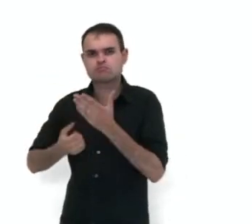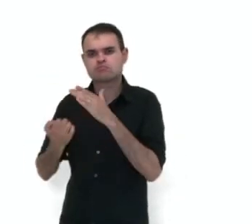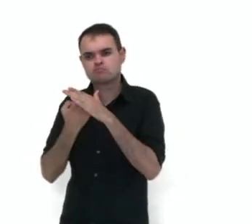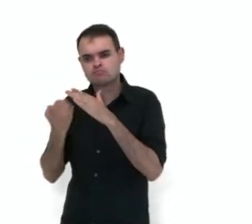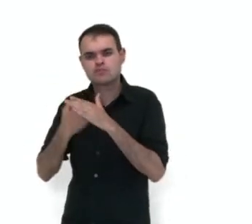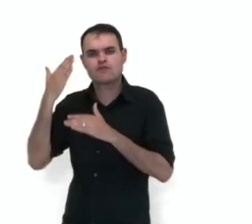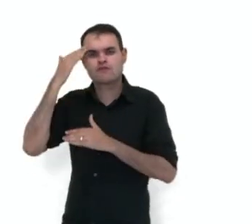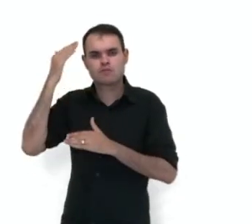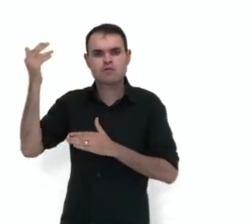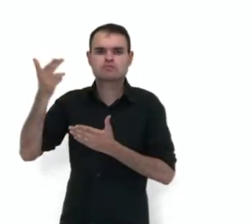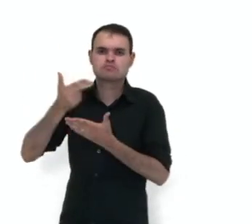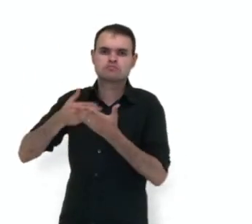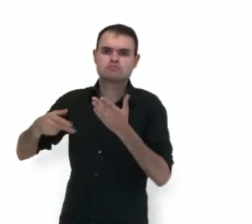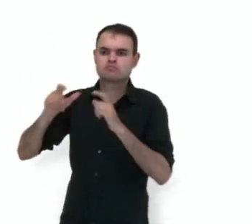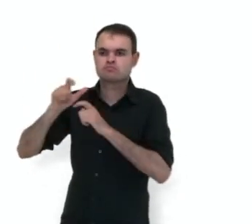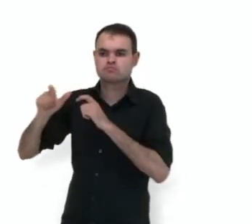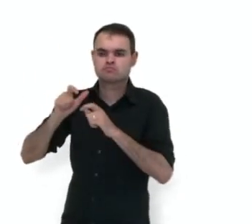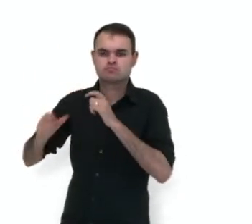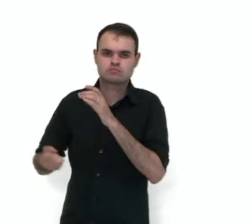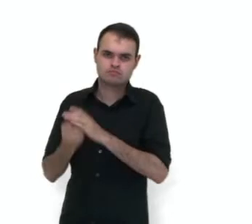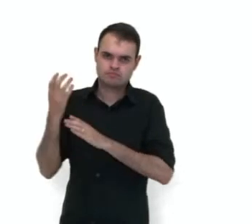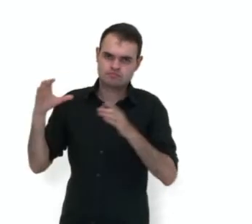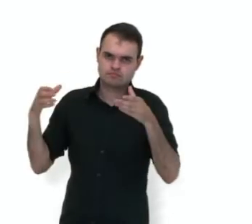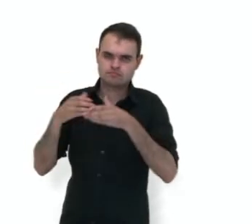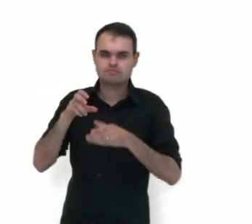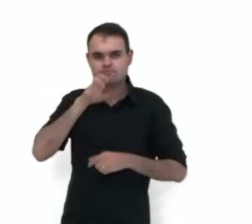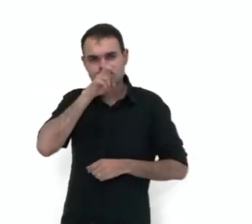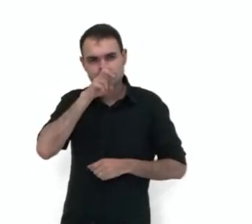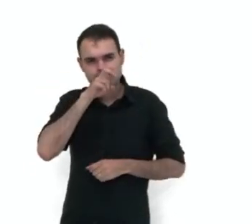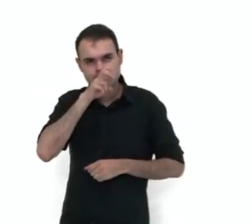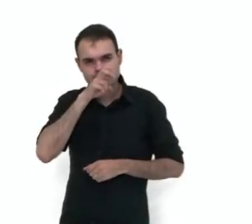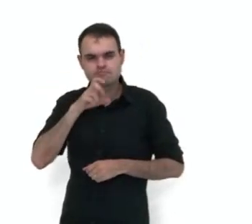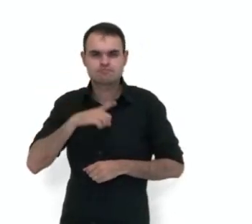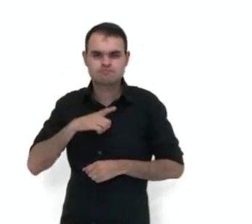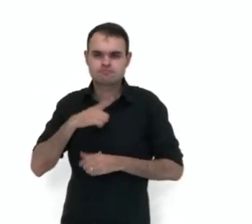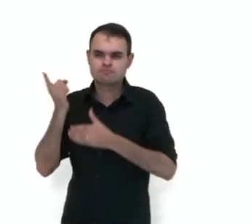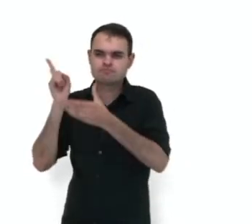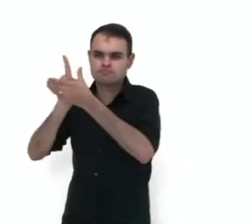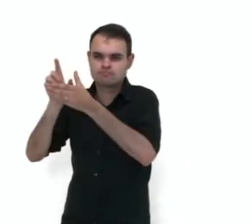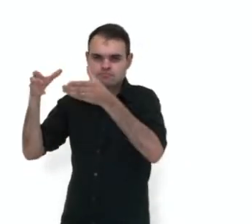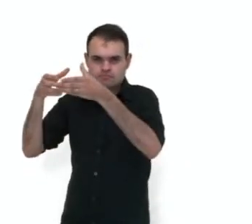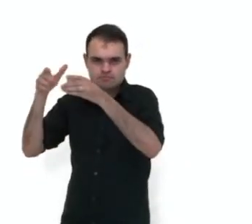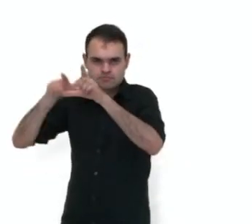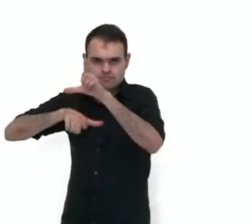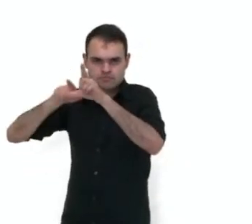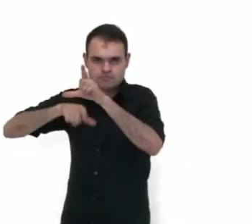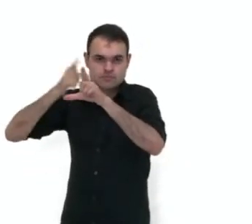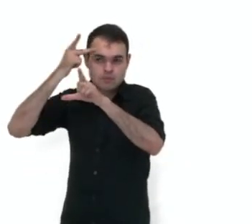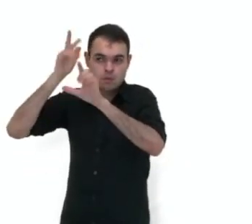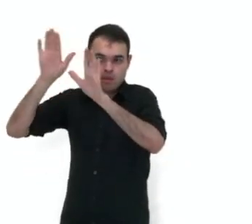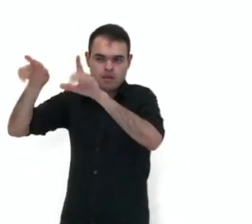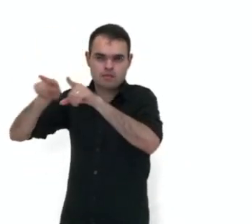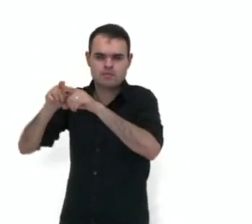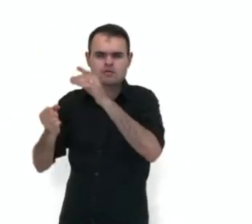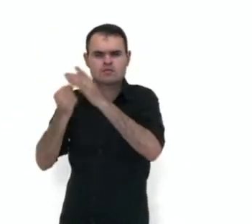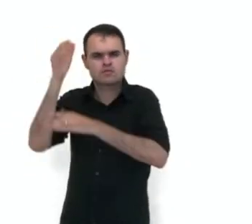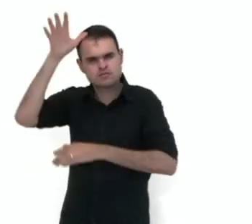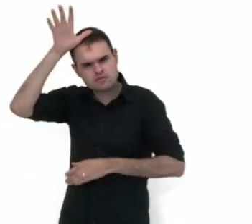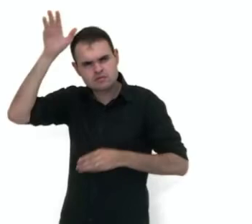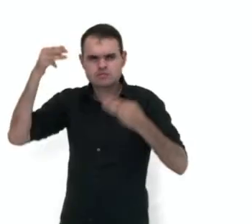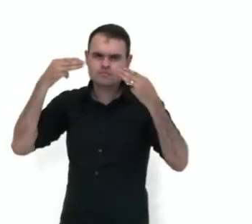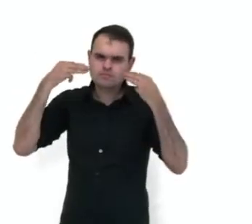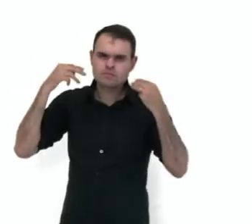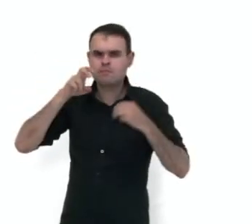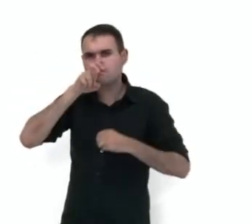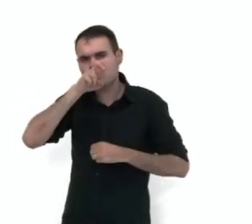mais famosos cartunistas do Brasil criador da Turma da Mônica né e membro da academia Paulista de letras criou o Cebolinha Cascão